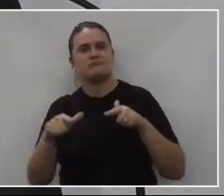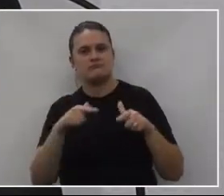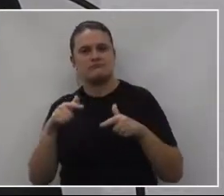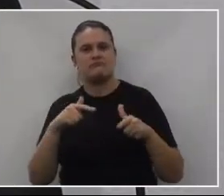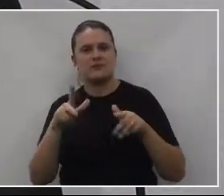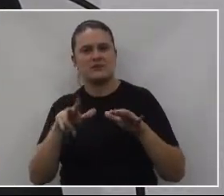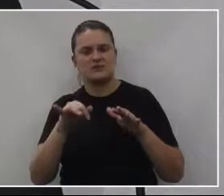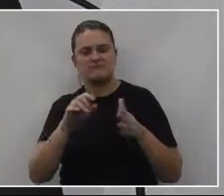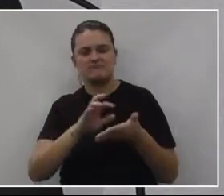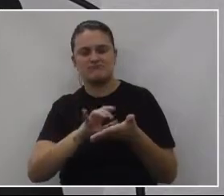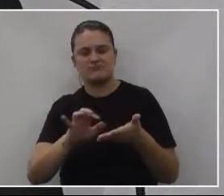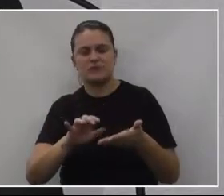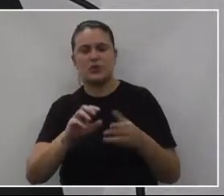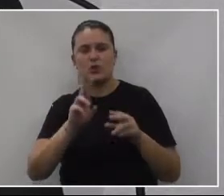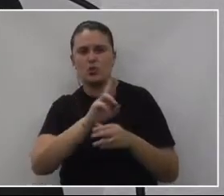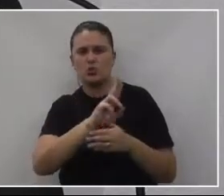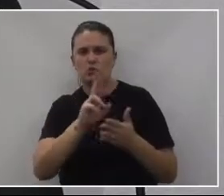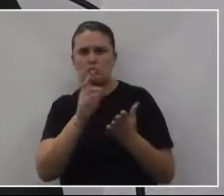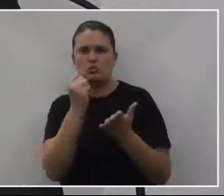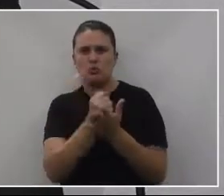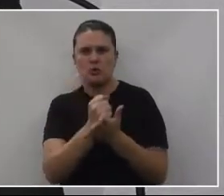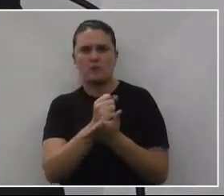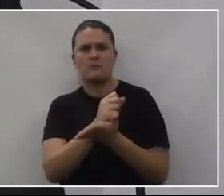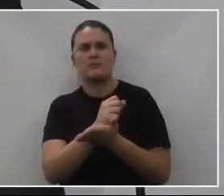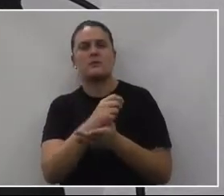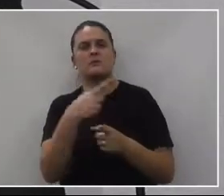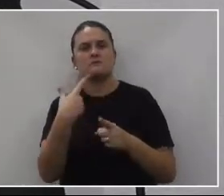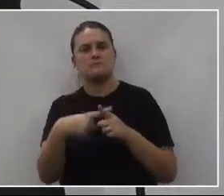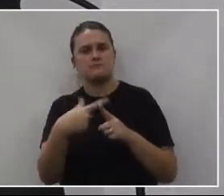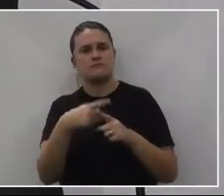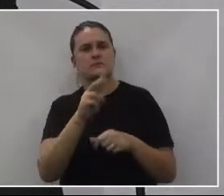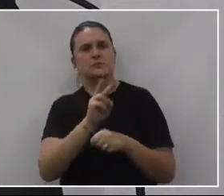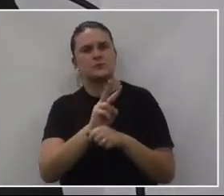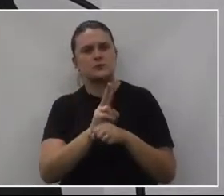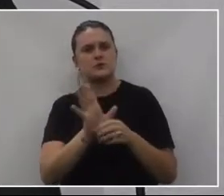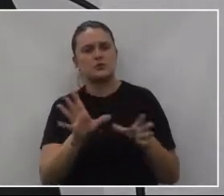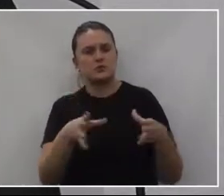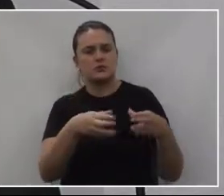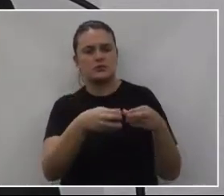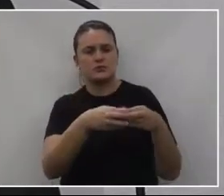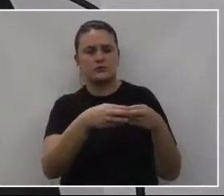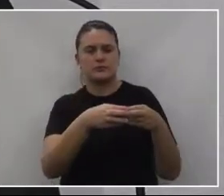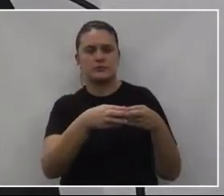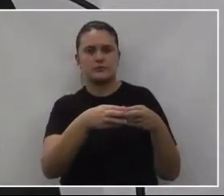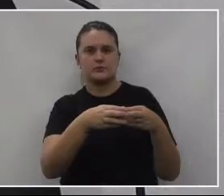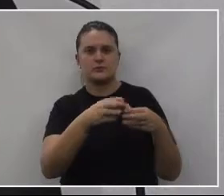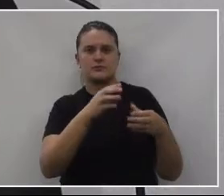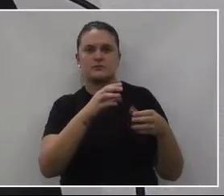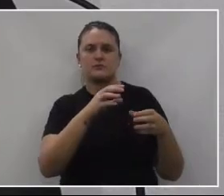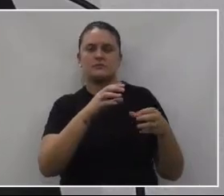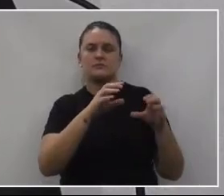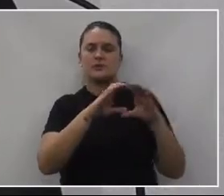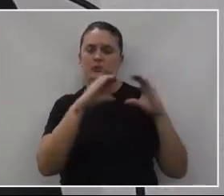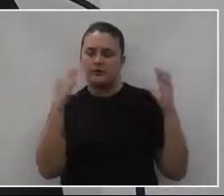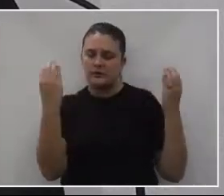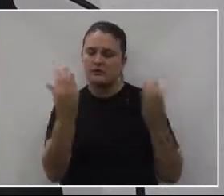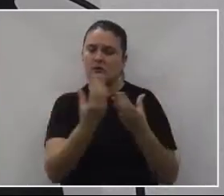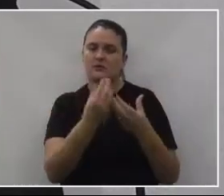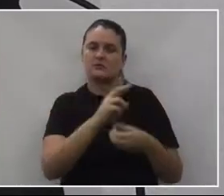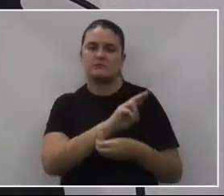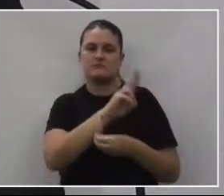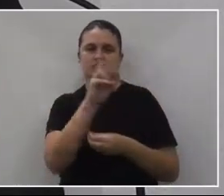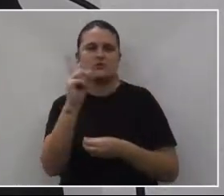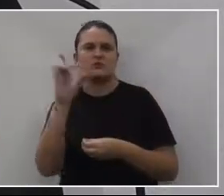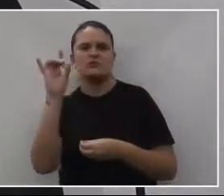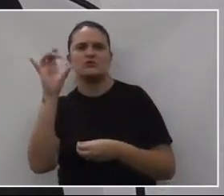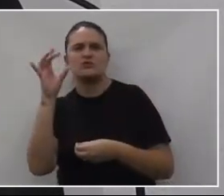cunhar no nome dos senhores de maneira ainda mais firme a defesa da coletividade aqui de União da Vitória, porque nós sabemos que não é apenas